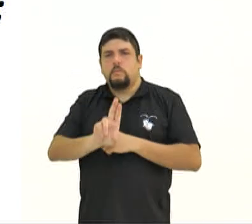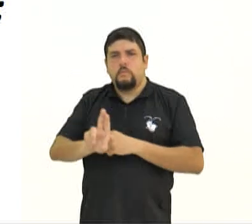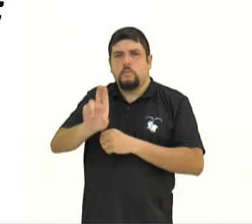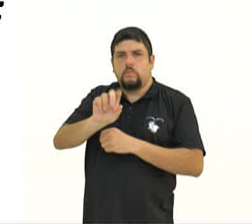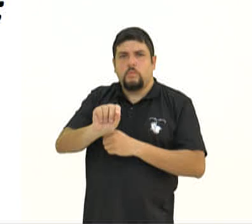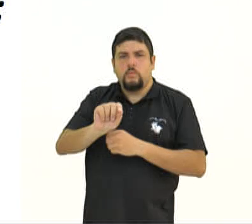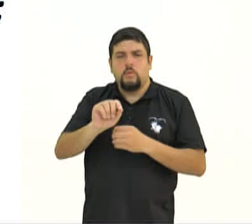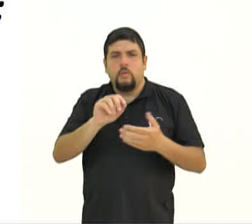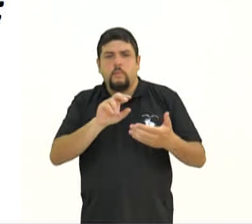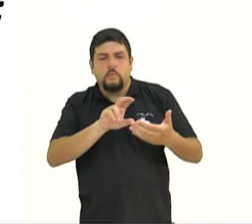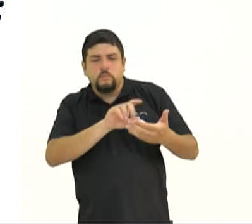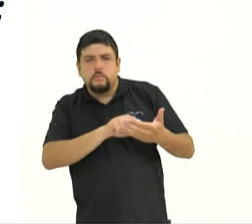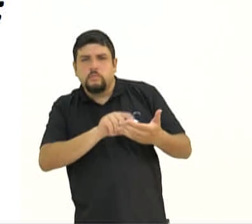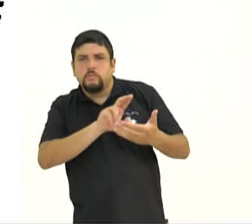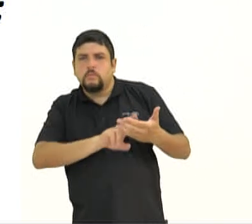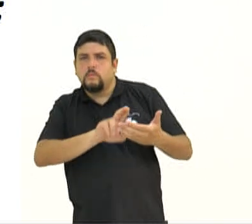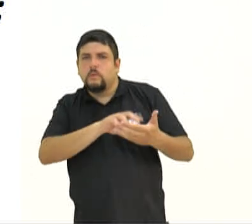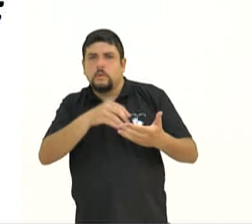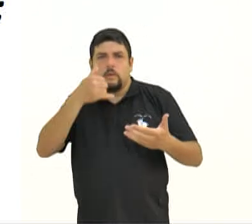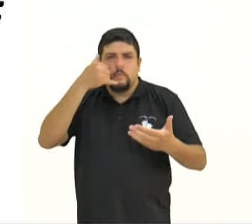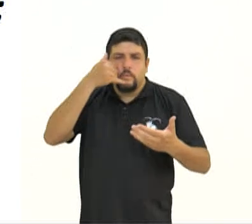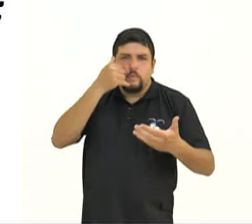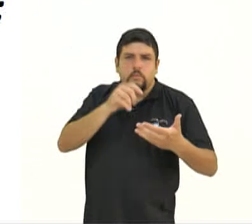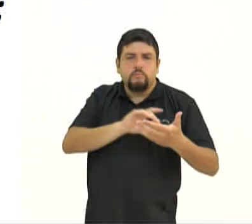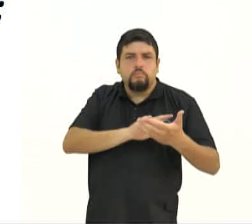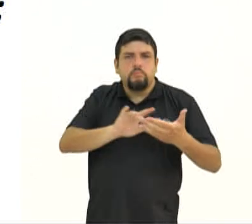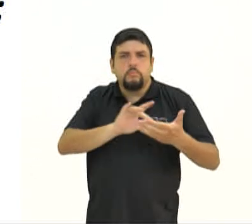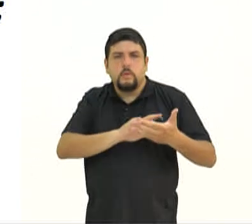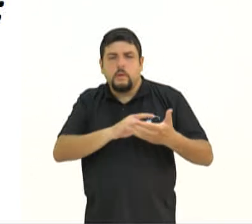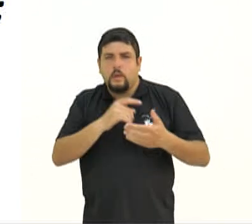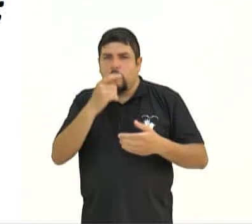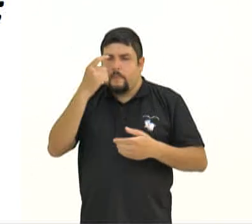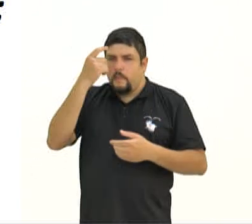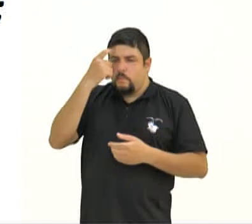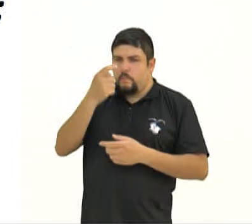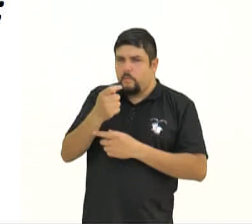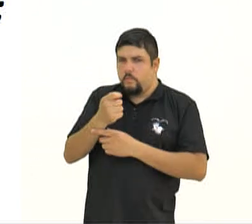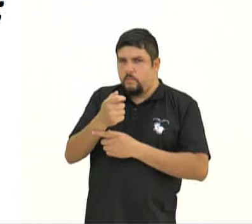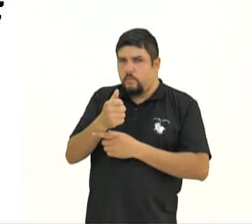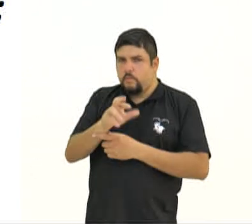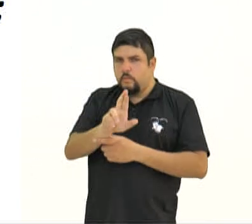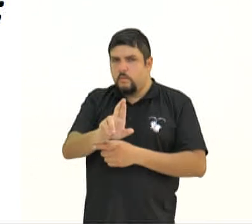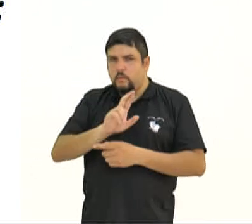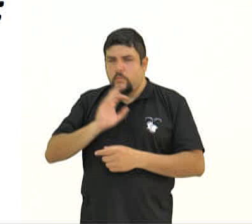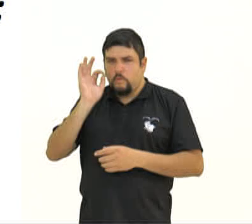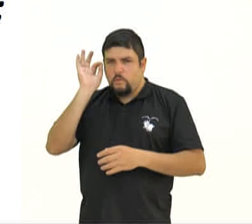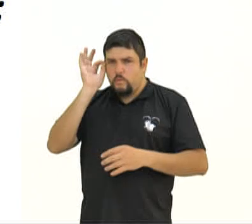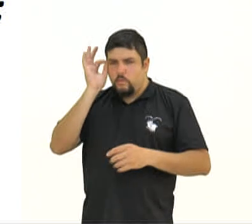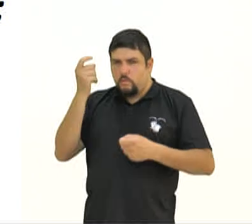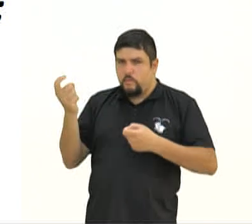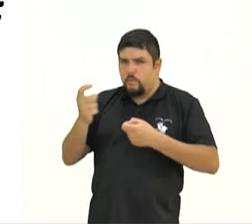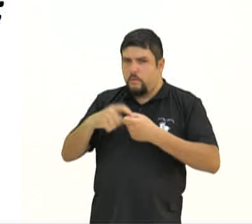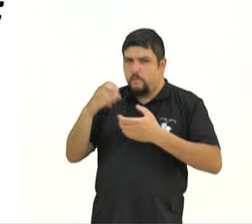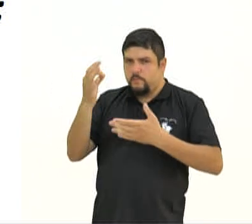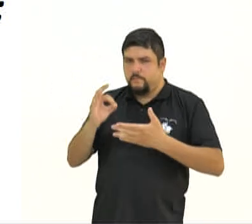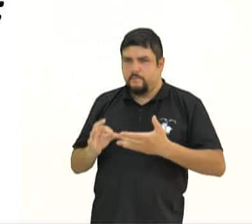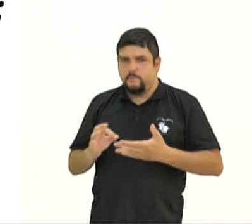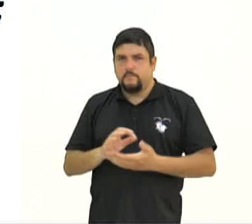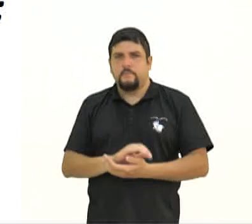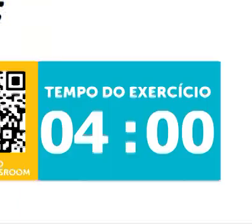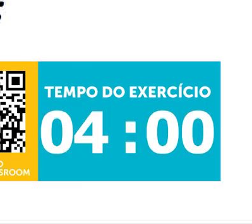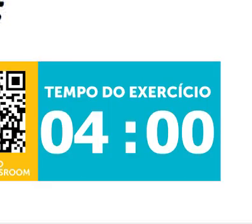para utilizar o seu aparelho celular? Né? Pense um pouquinho, responda e já voltamos com as nossas